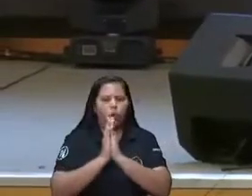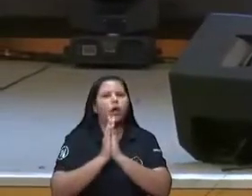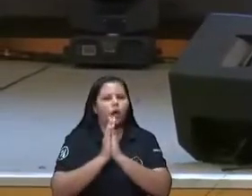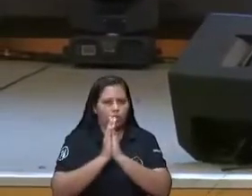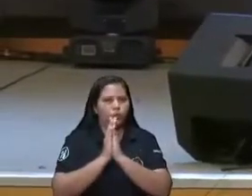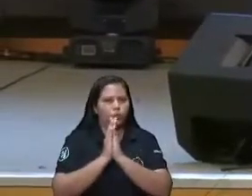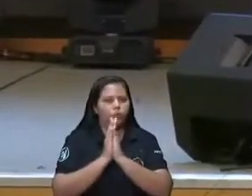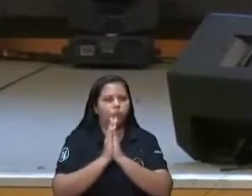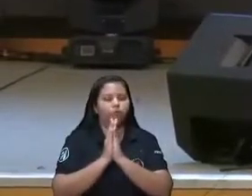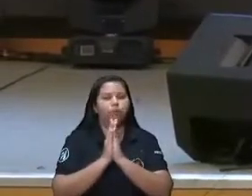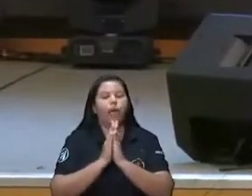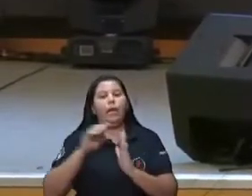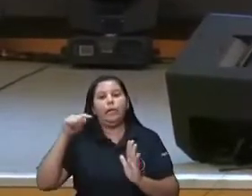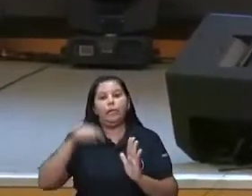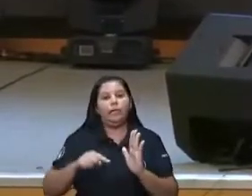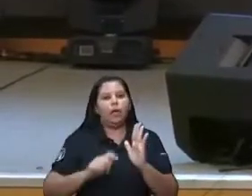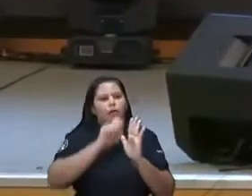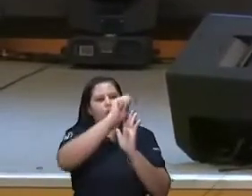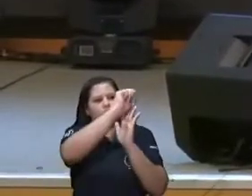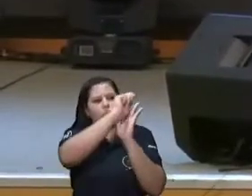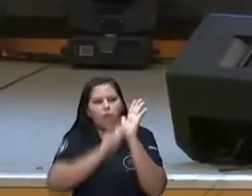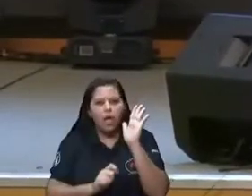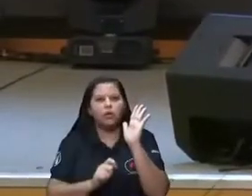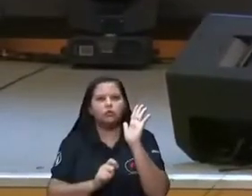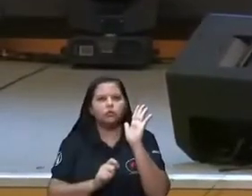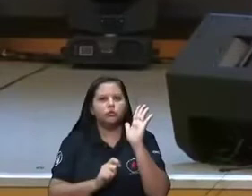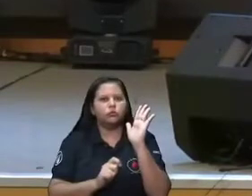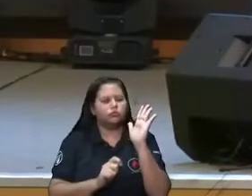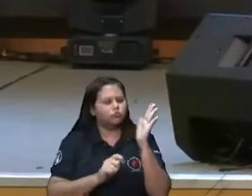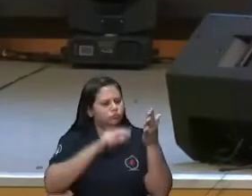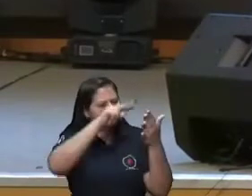e esse texto voltou ao meu coração.